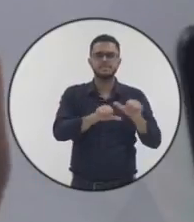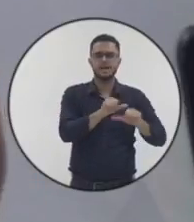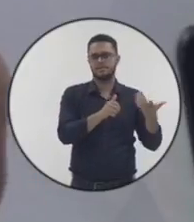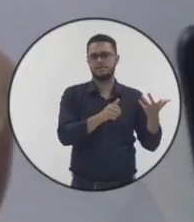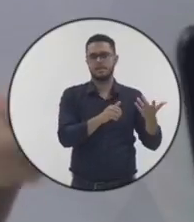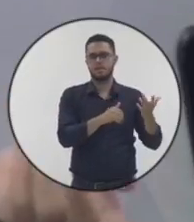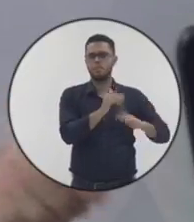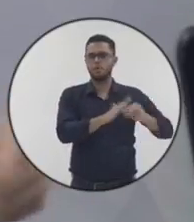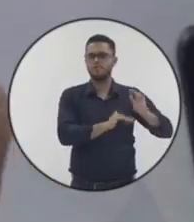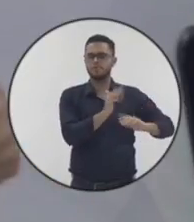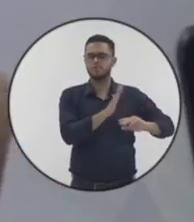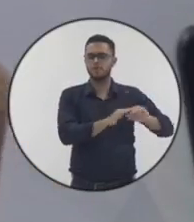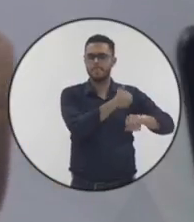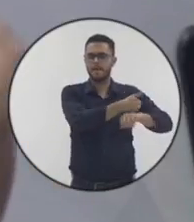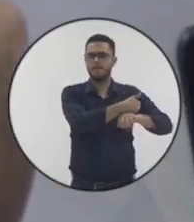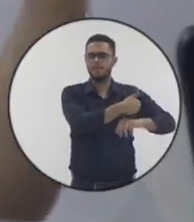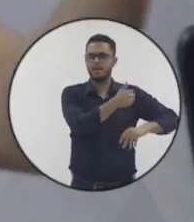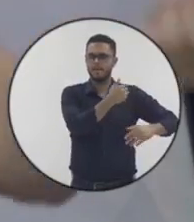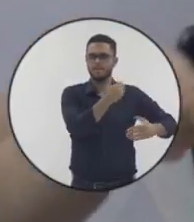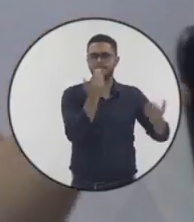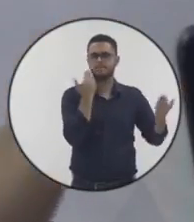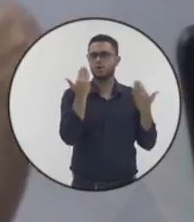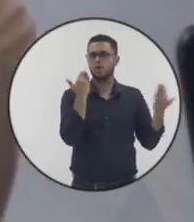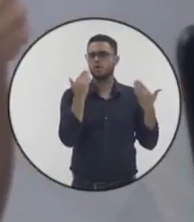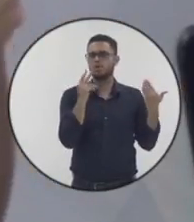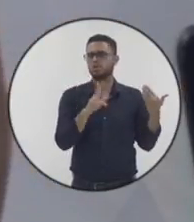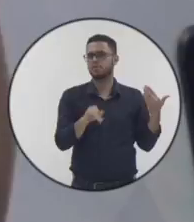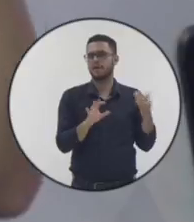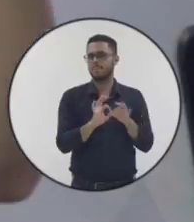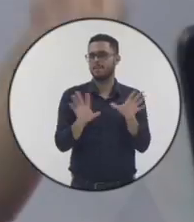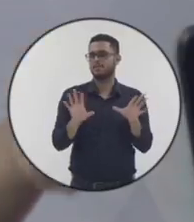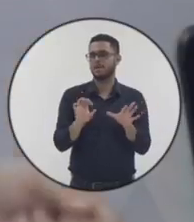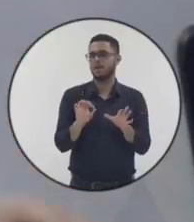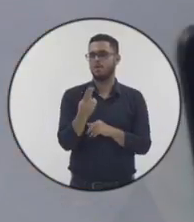da psicologia, que hoje vai servir como